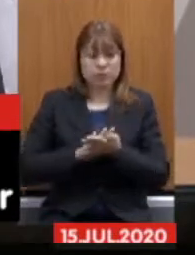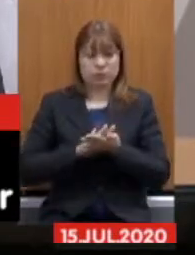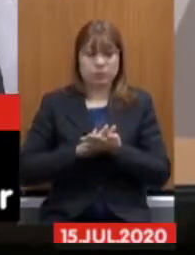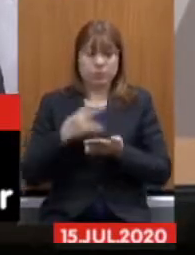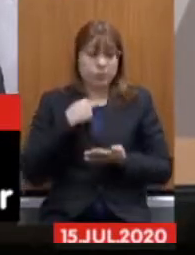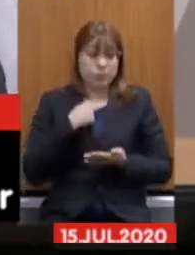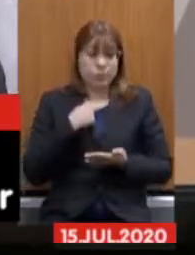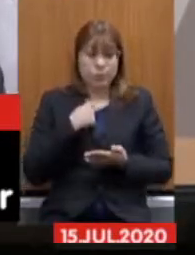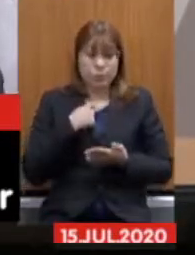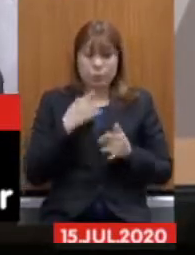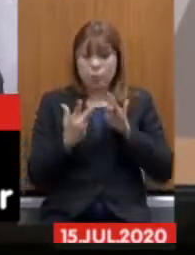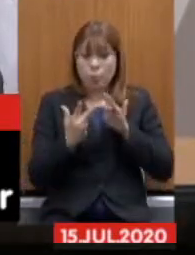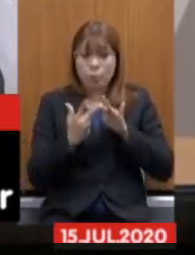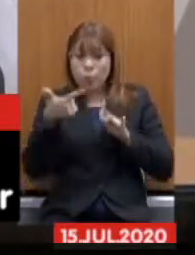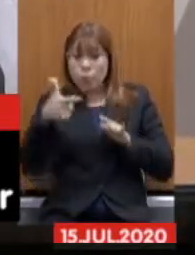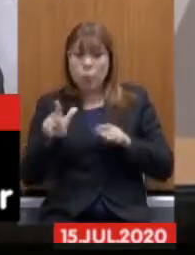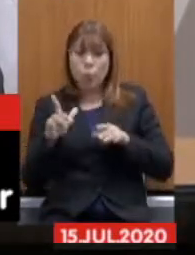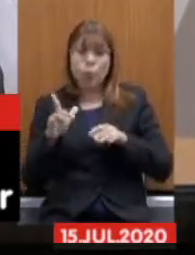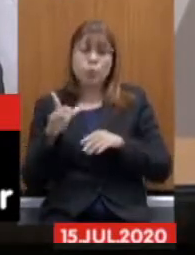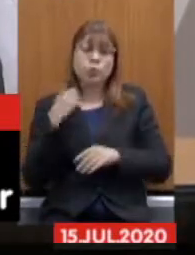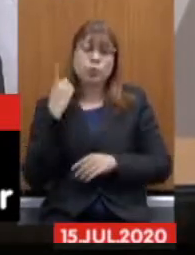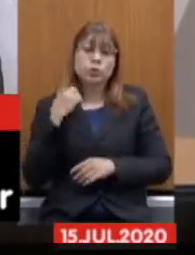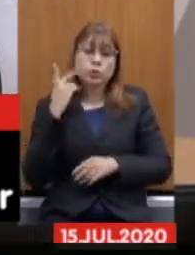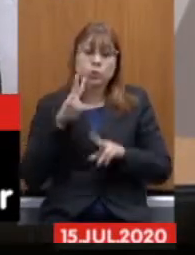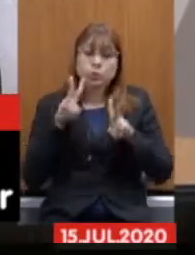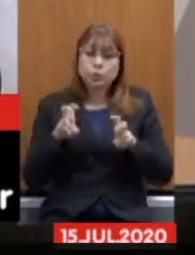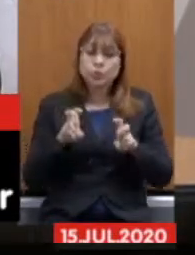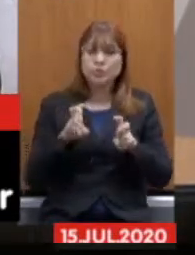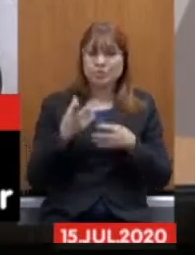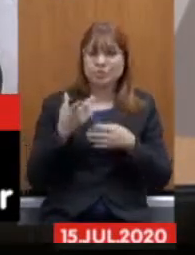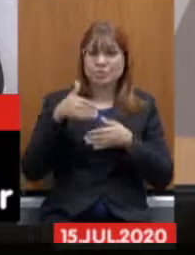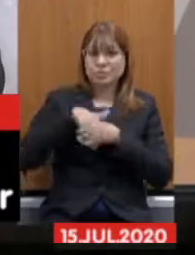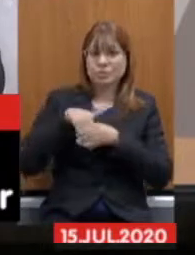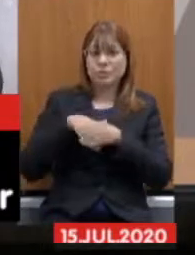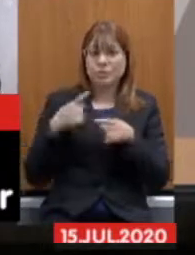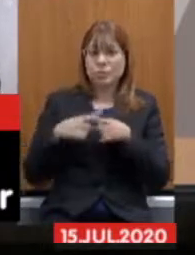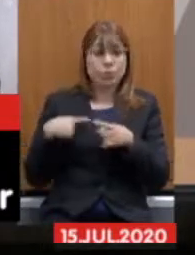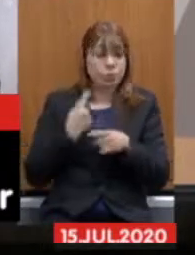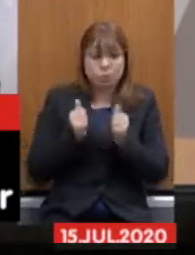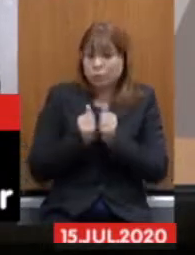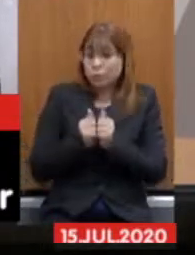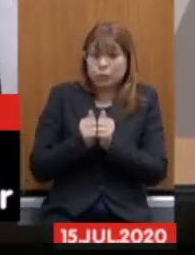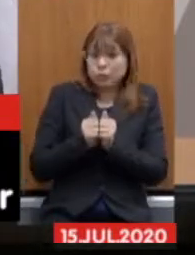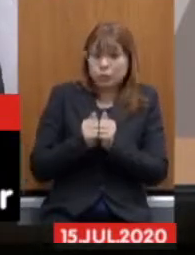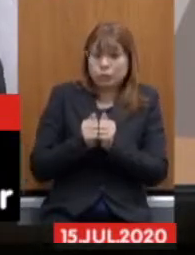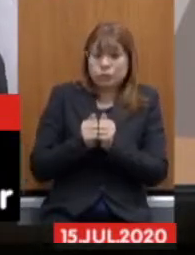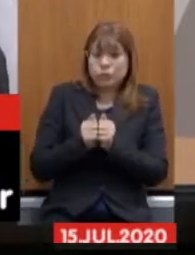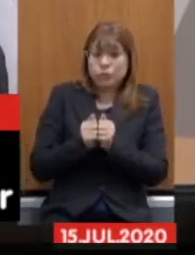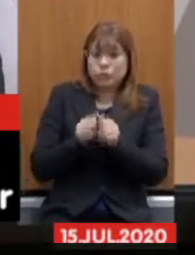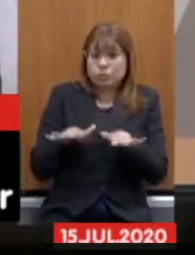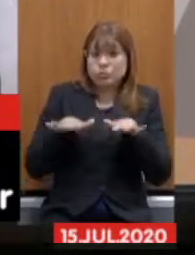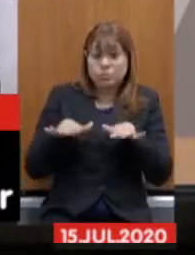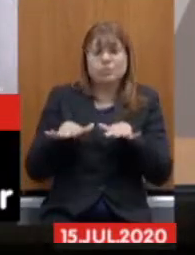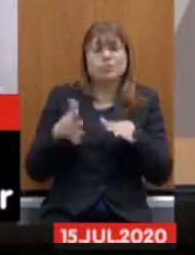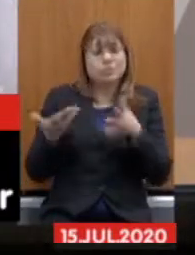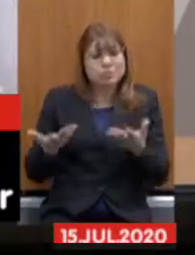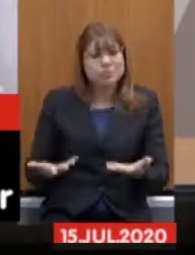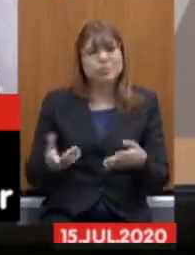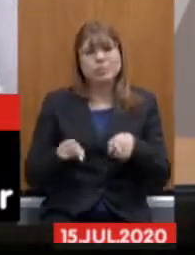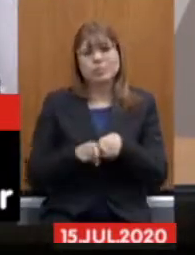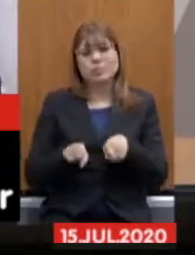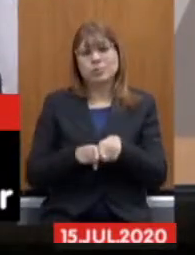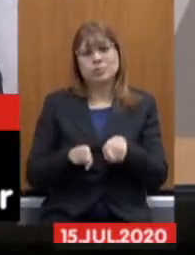sequer fazer o contato com outros deputados sobre a matéria ah pois não estamos juntos do plenário tudo isso reduziu drasticamente